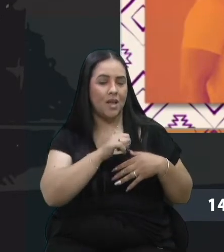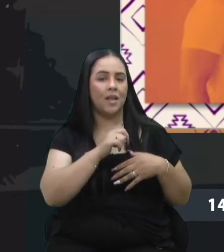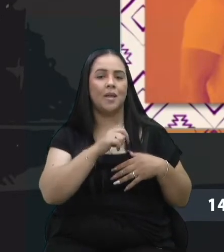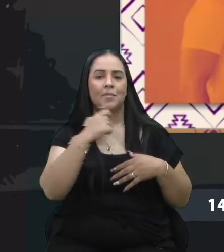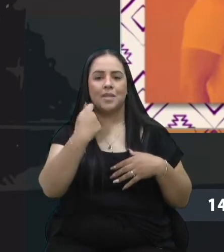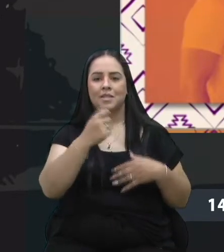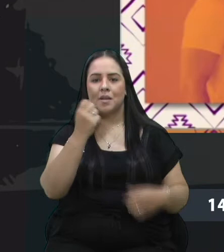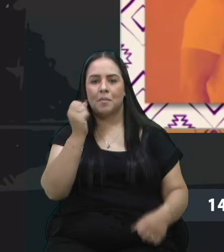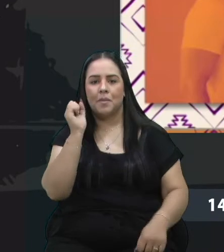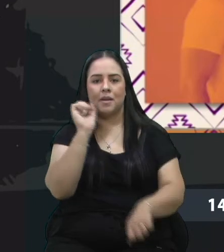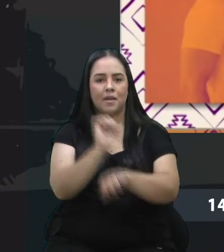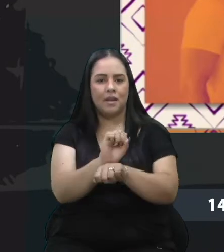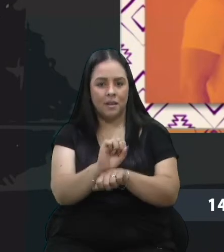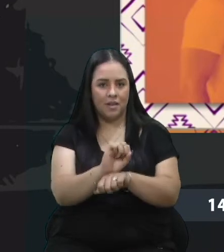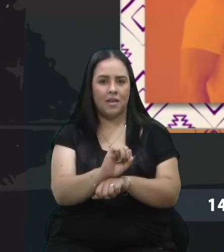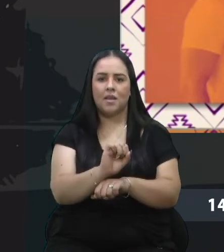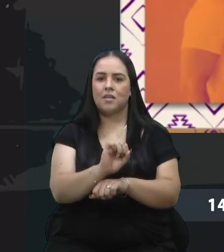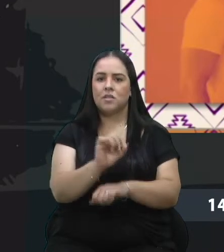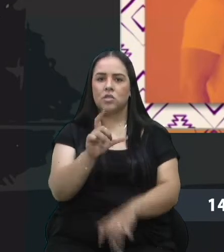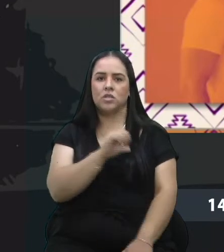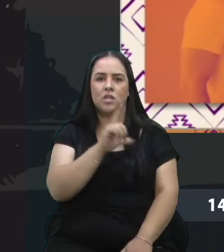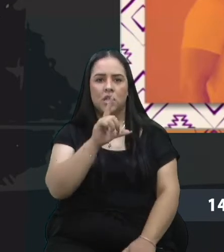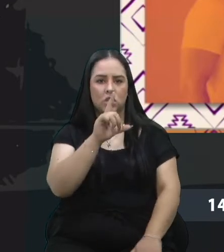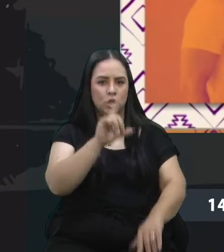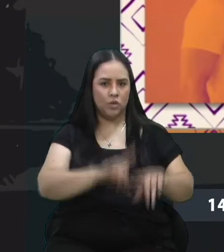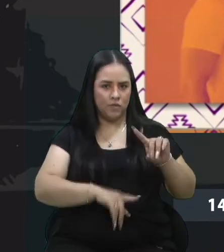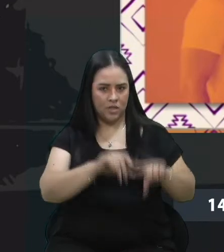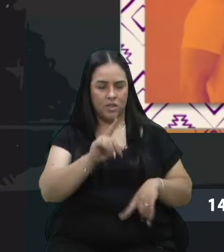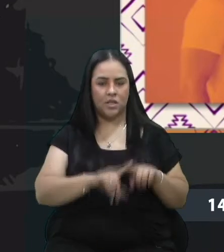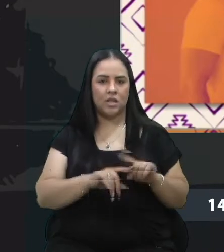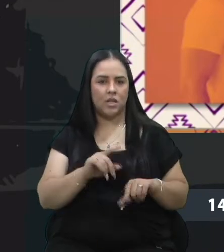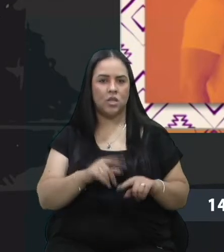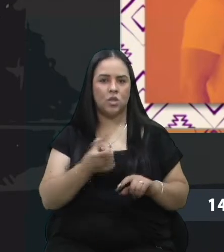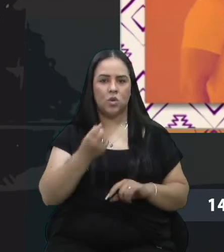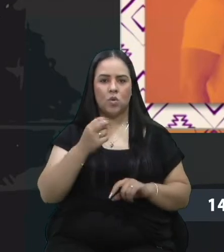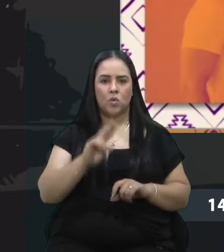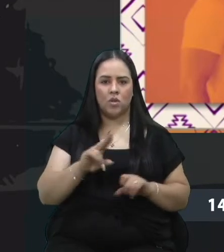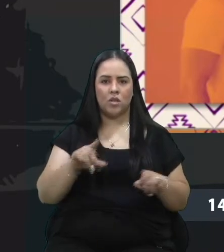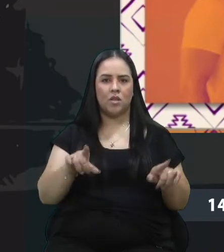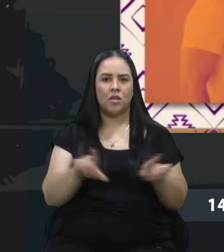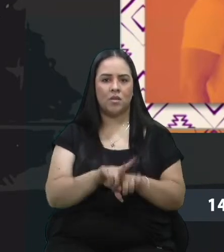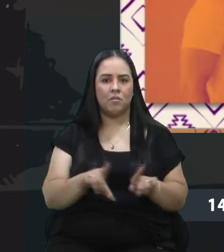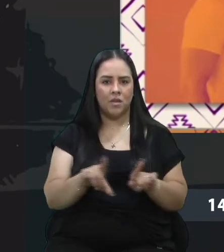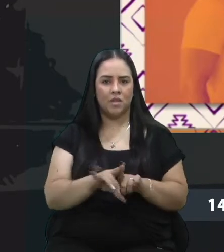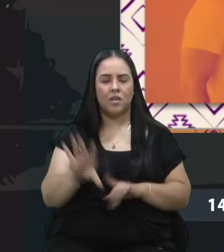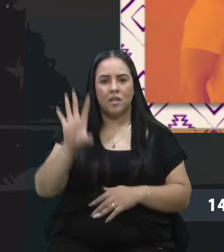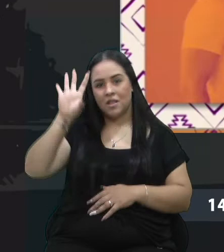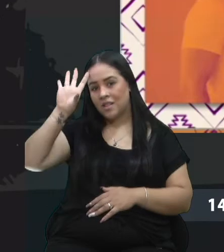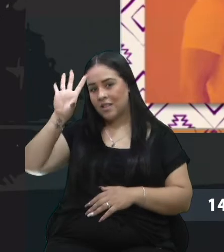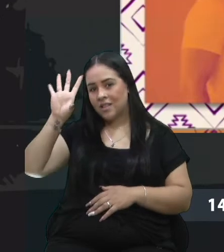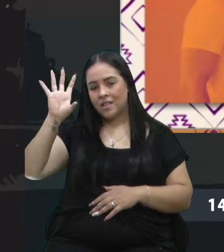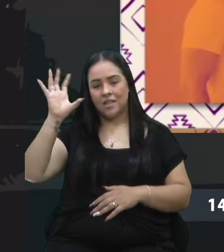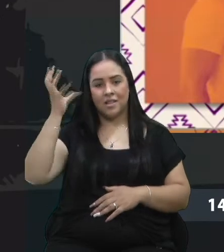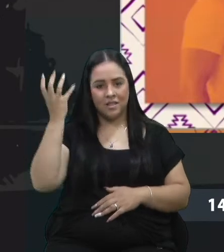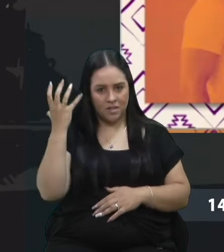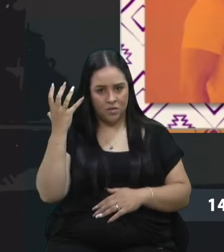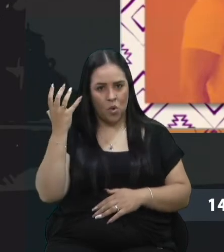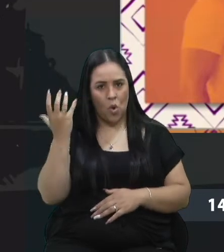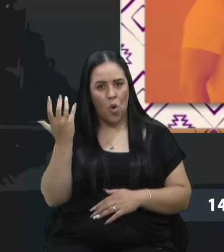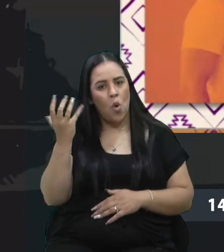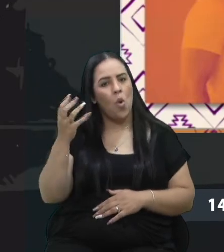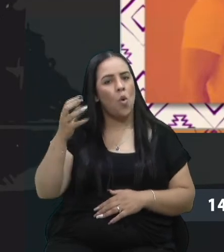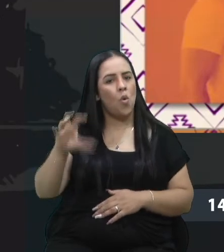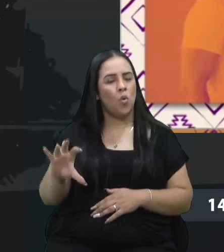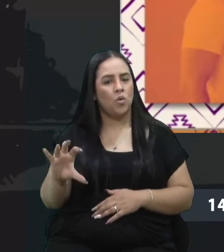restringir acesso de exercício, funções públicas, ou mesmo induzi-la a tomar decisões contrárias